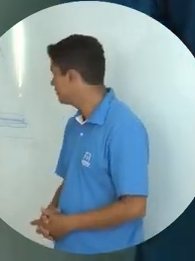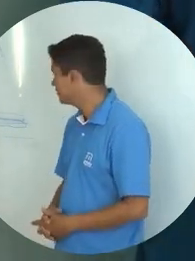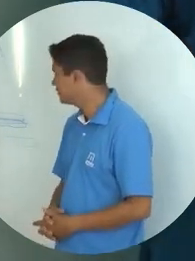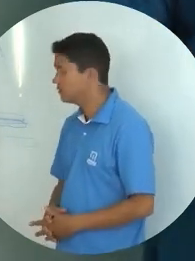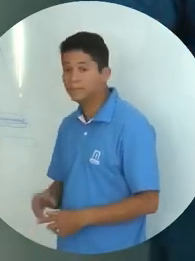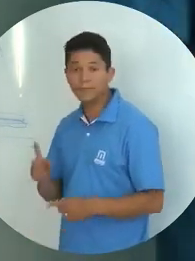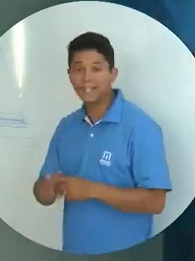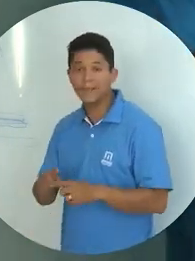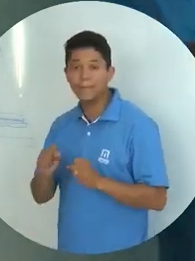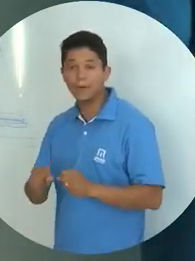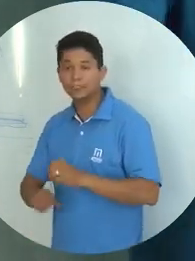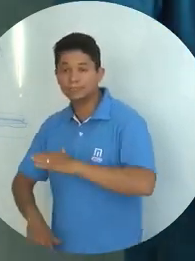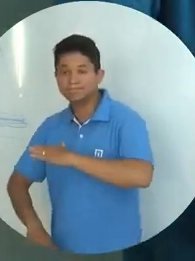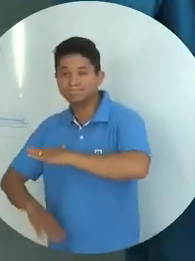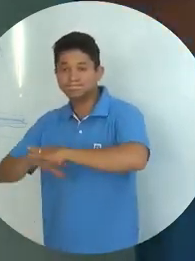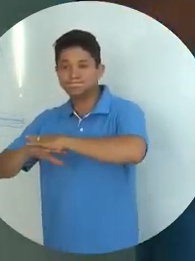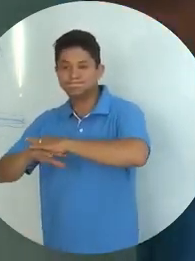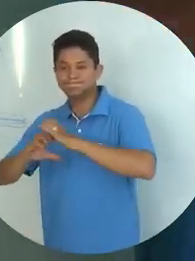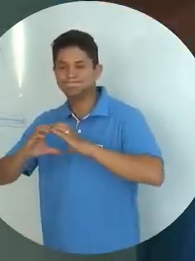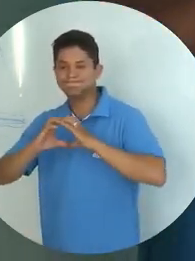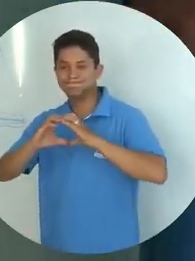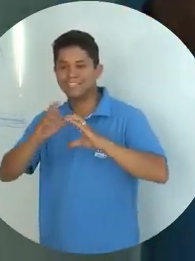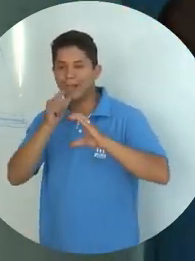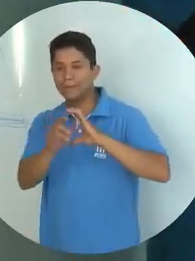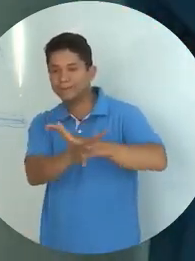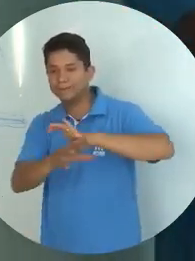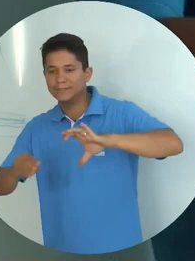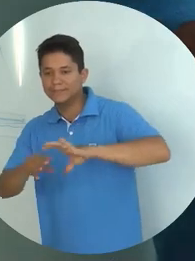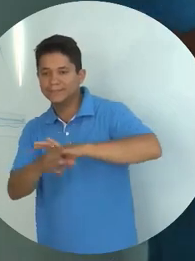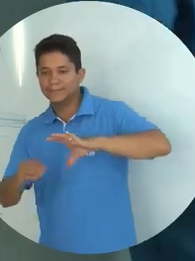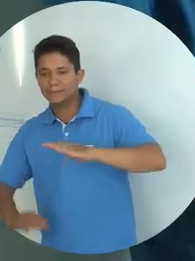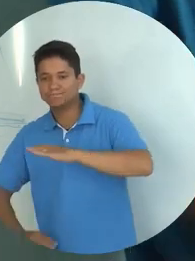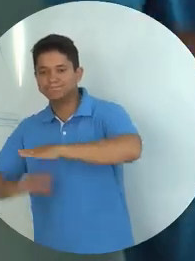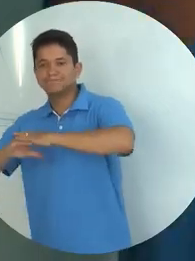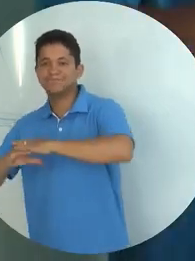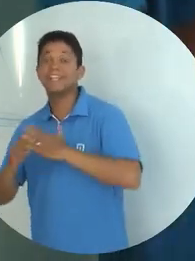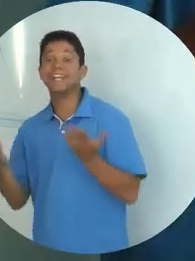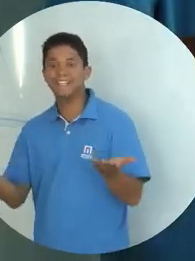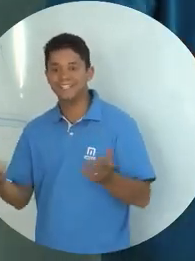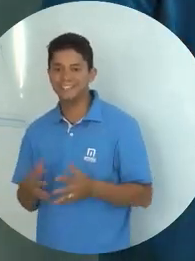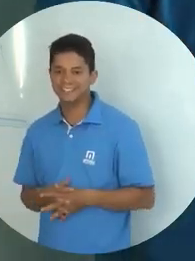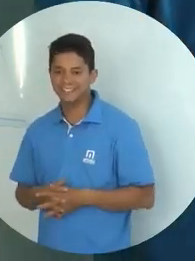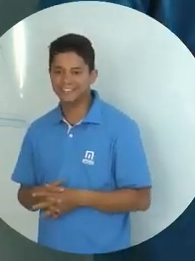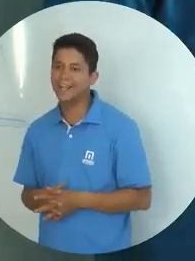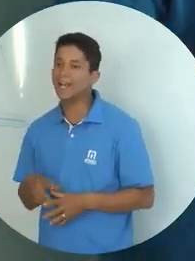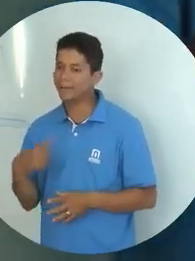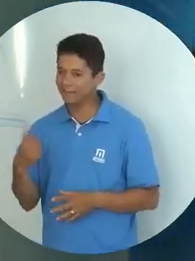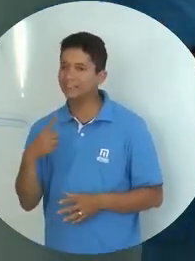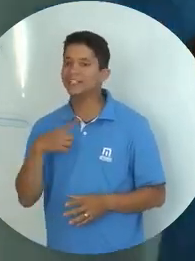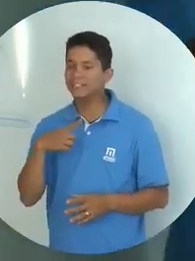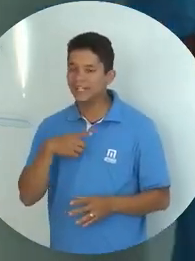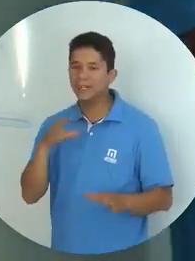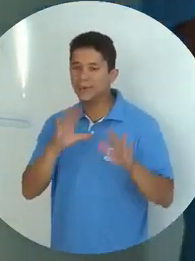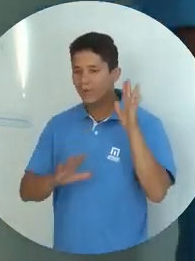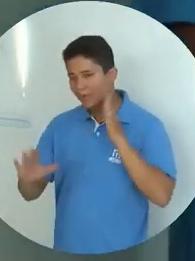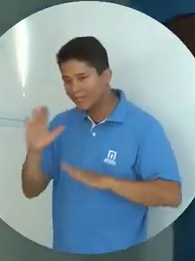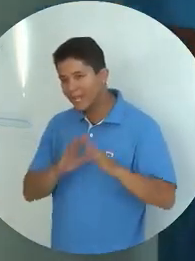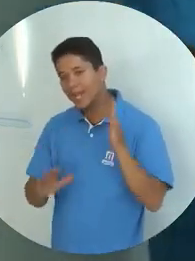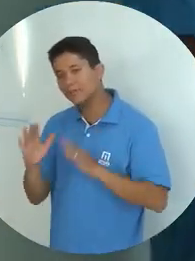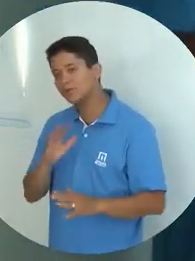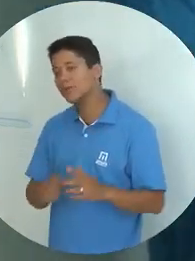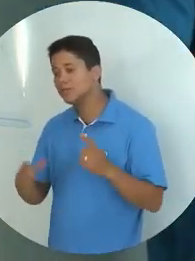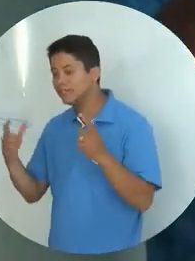forma, bloquear esse colchão drenante. Então, realmente, a gente precisa ter um cuidado realmente em